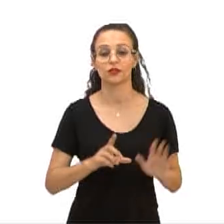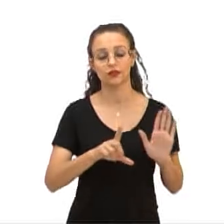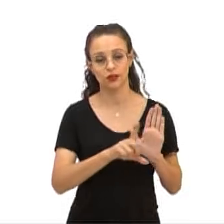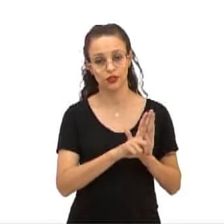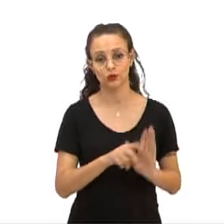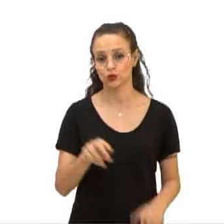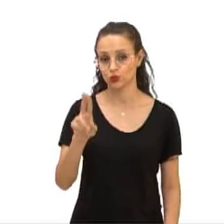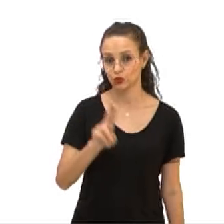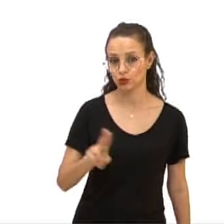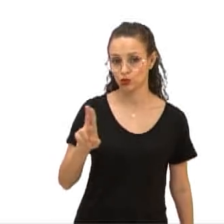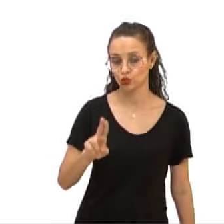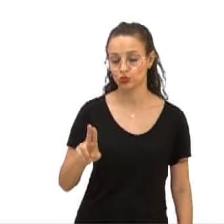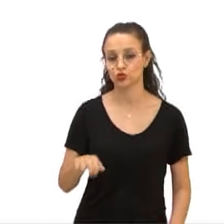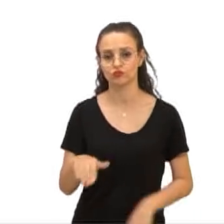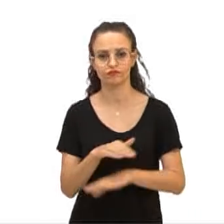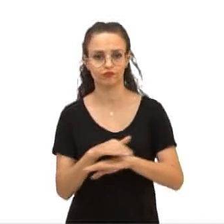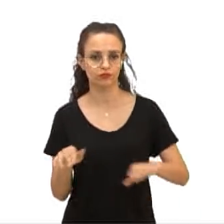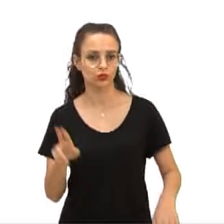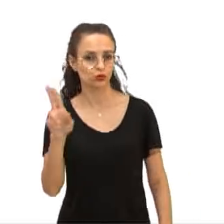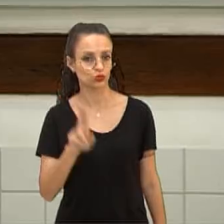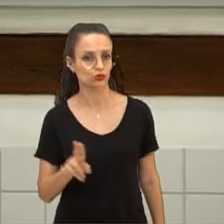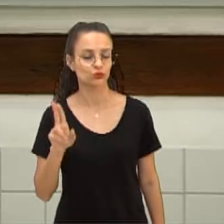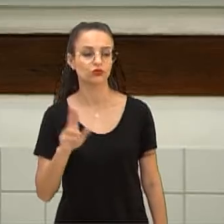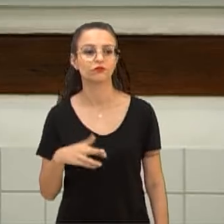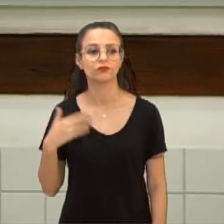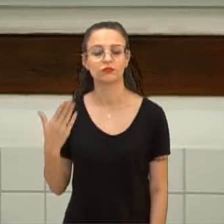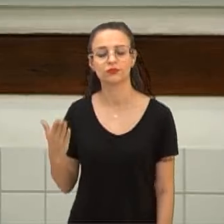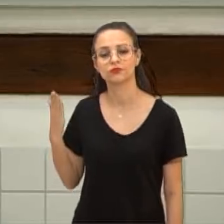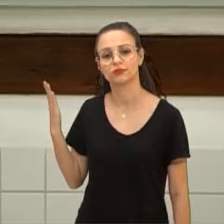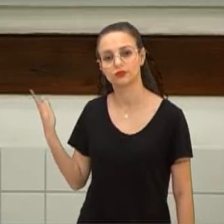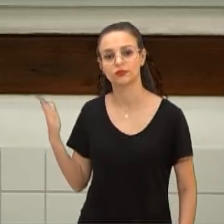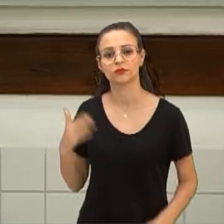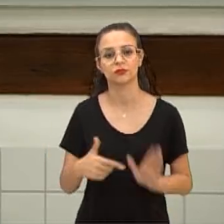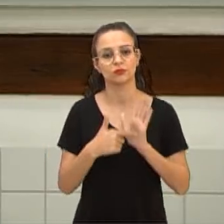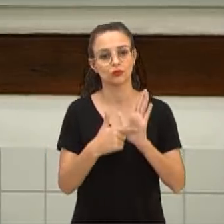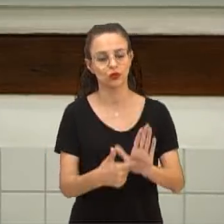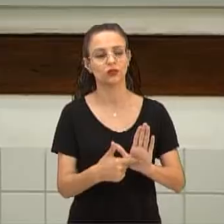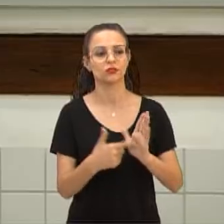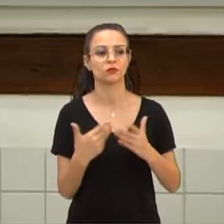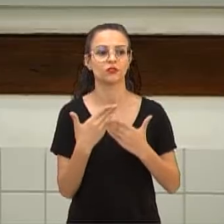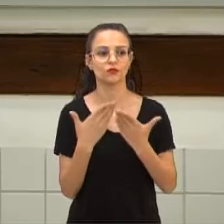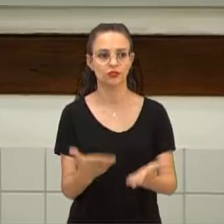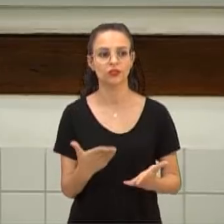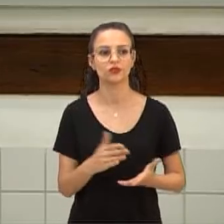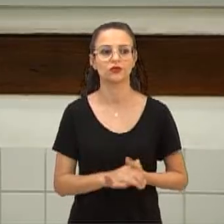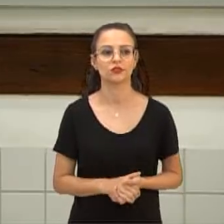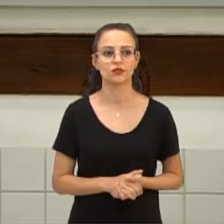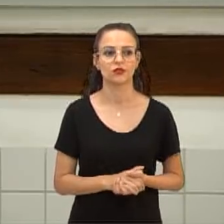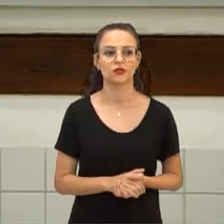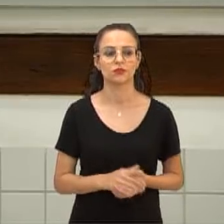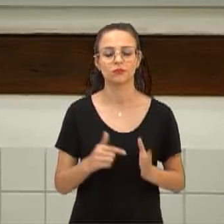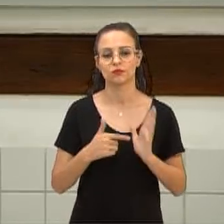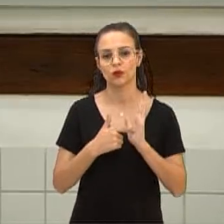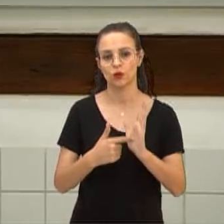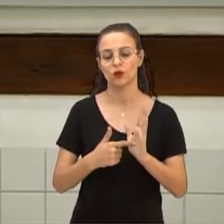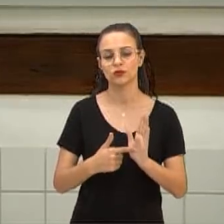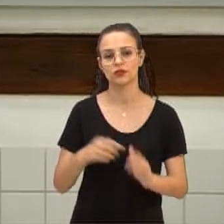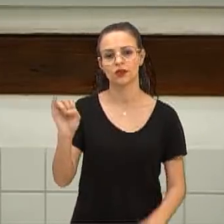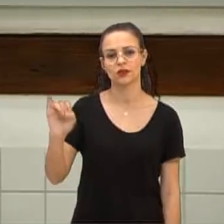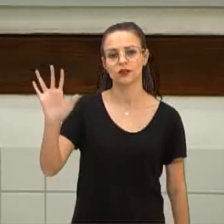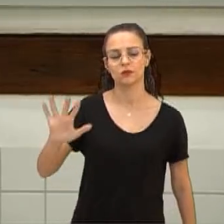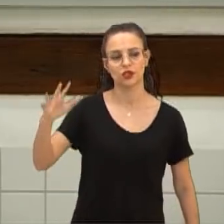Desuso. E eu trouxe para simbolizar essa lei a figura de um macaco,